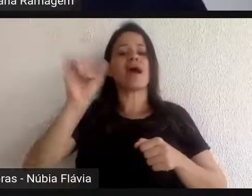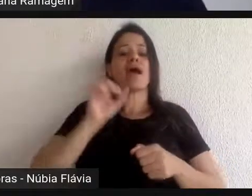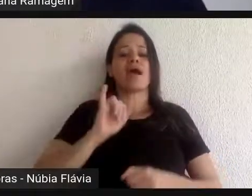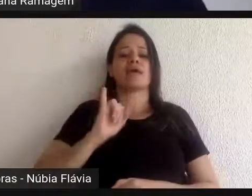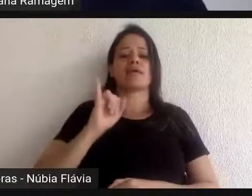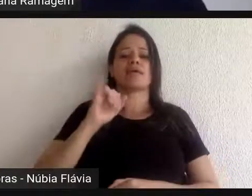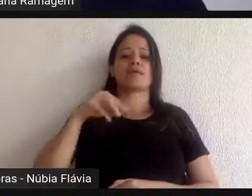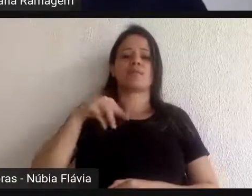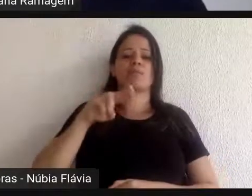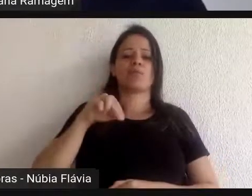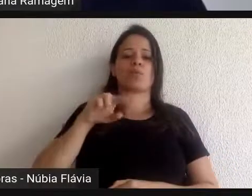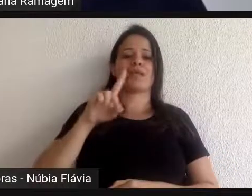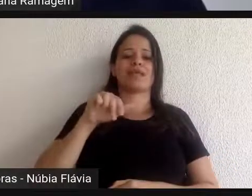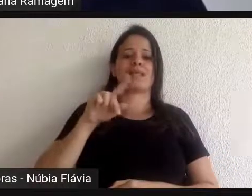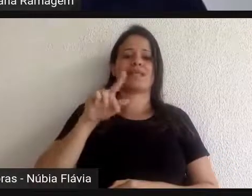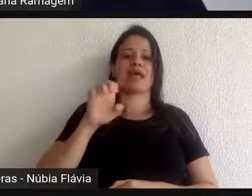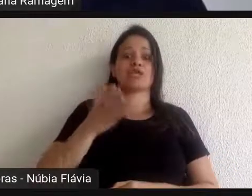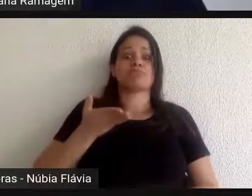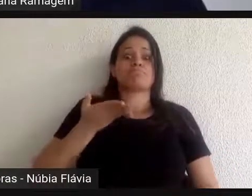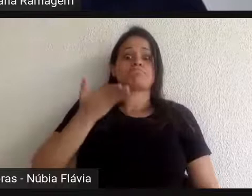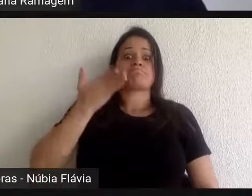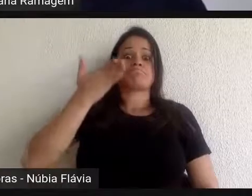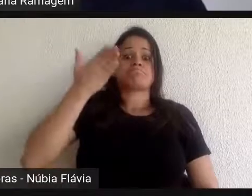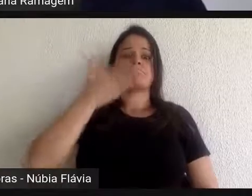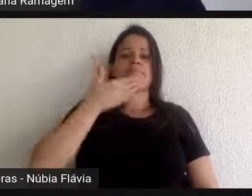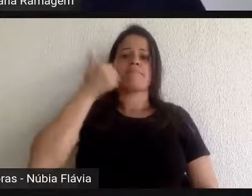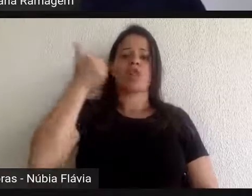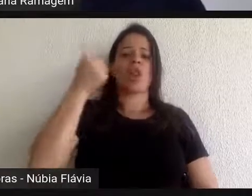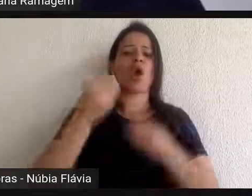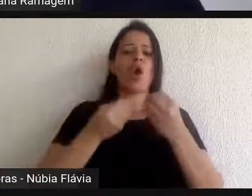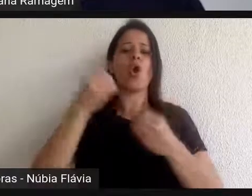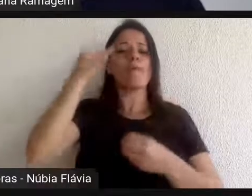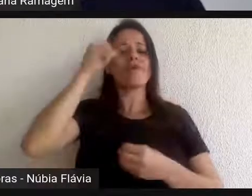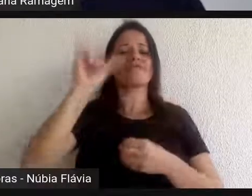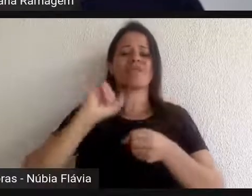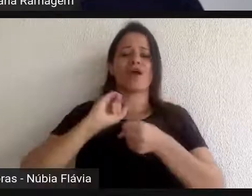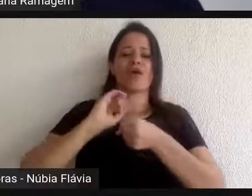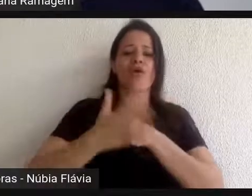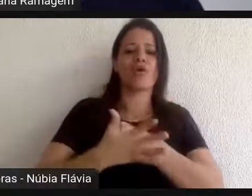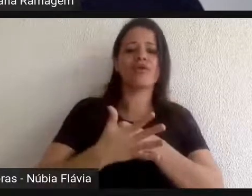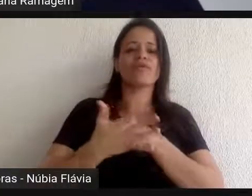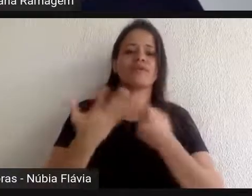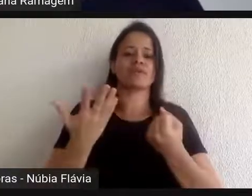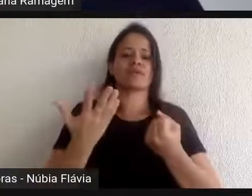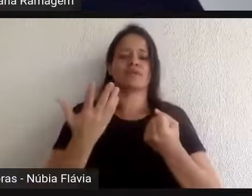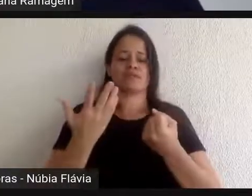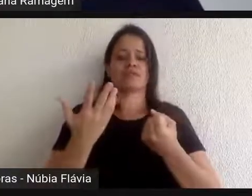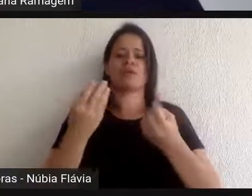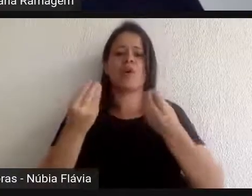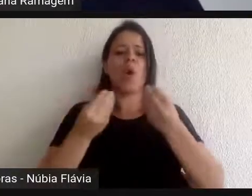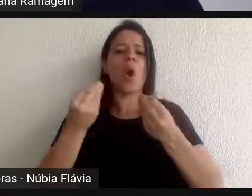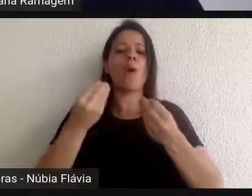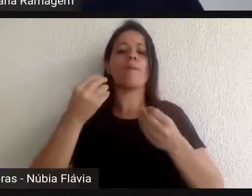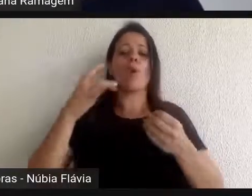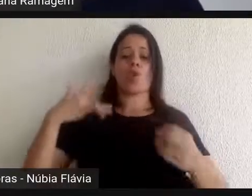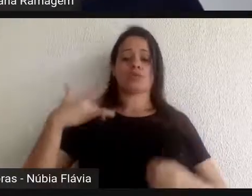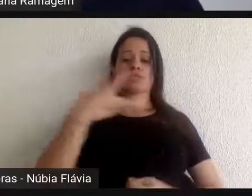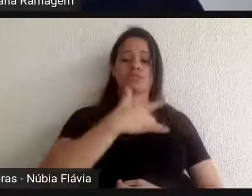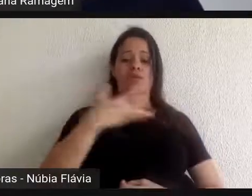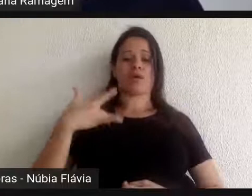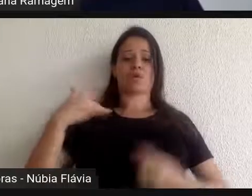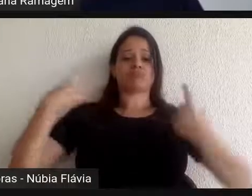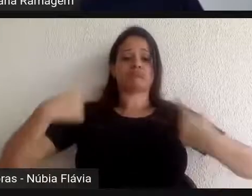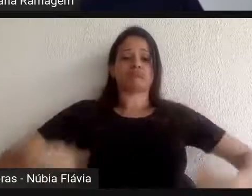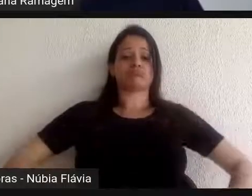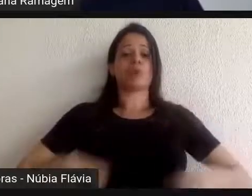mais importante, né? É o bem-estar físico mesmo, é o seu organismo. Então, eu queria que. Vamos